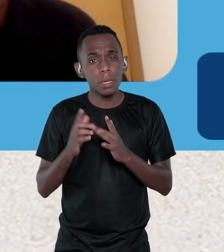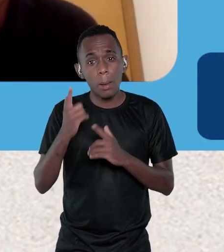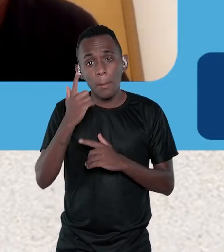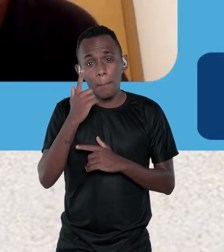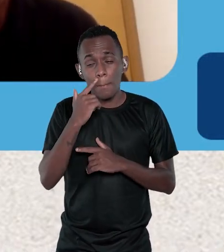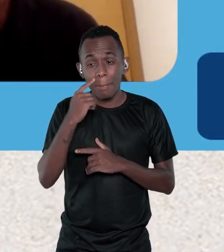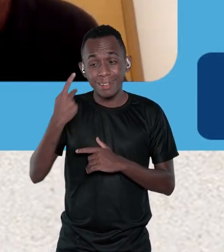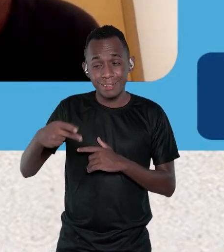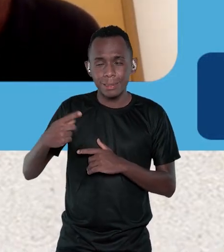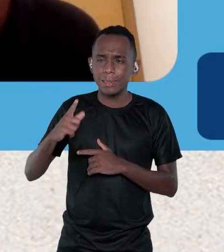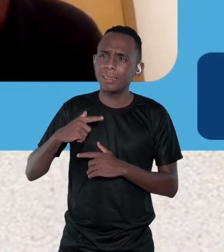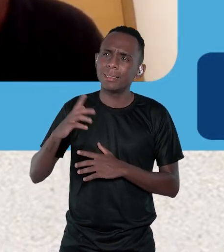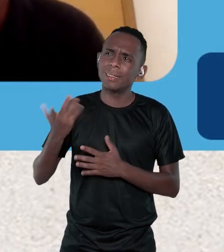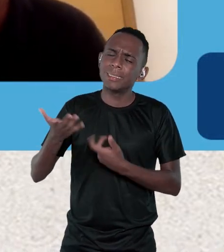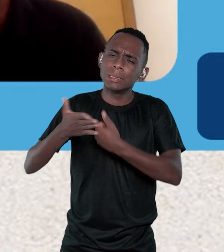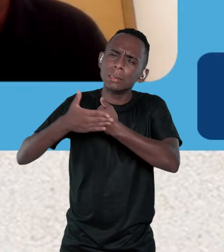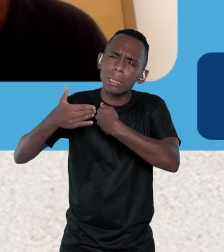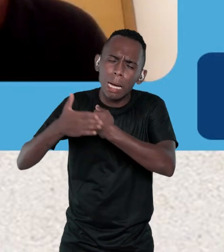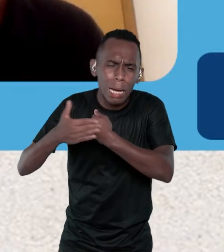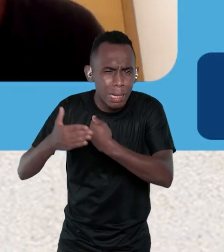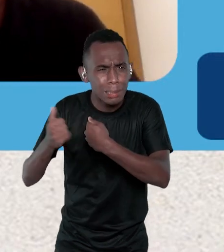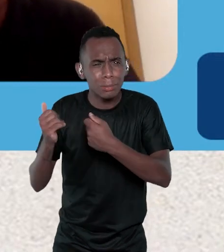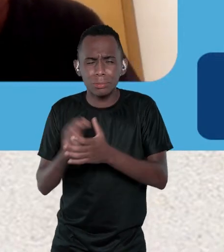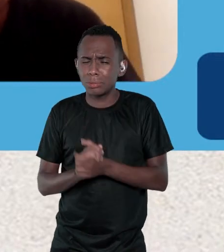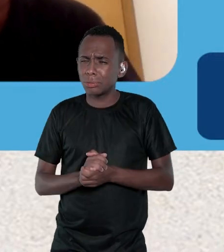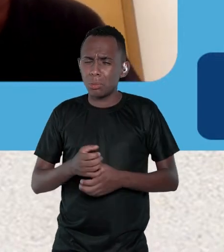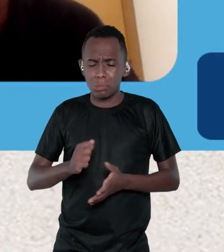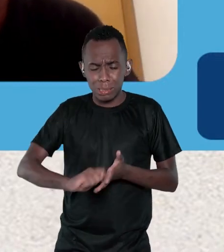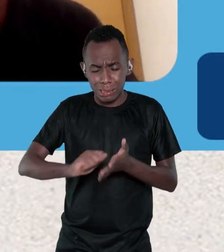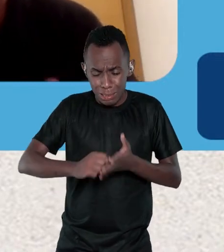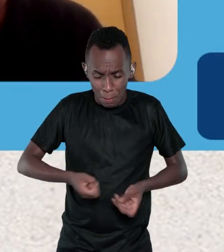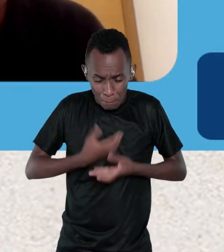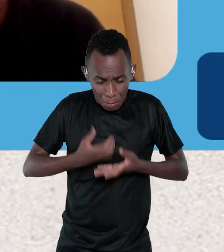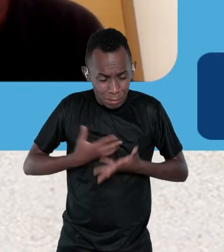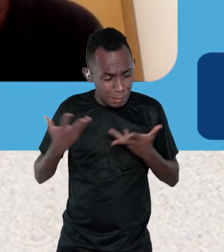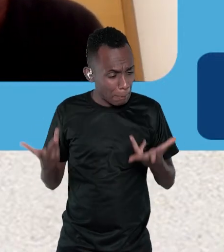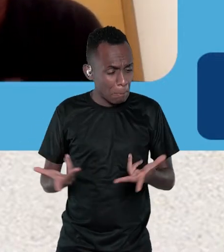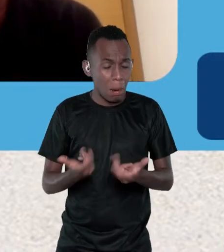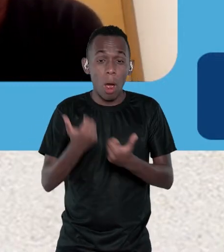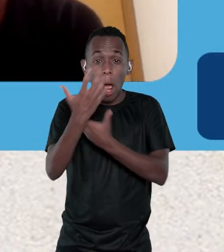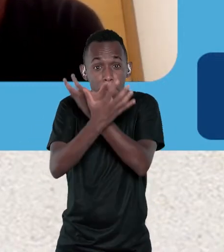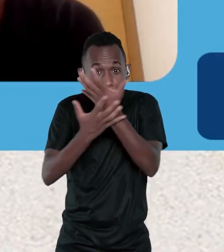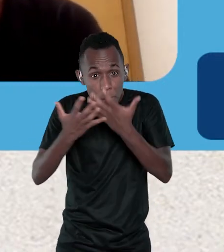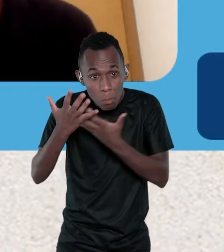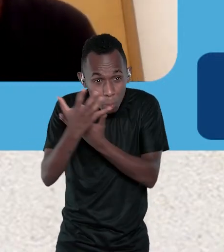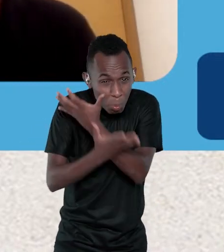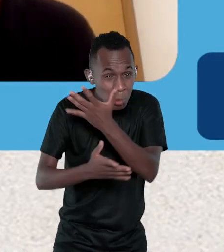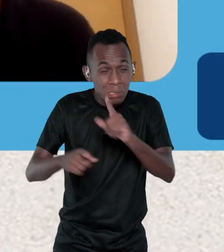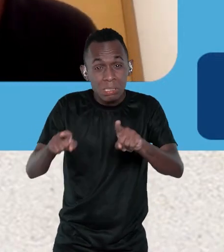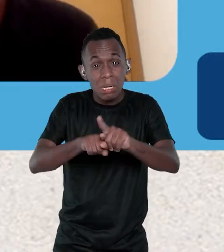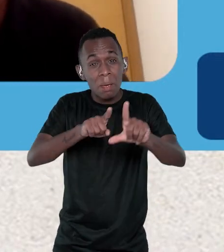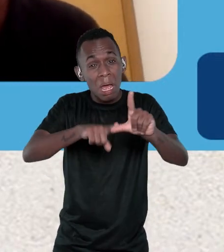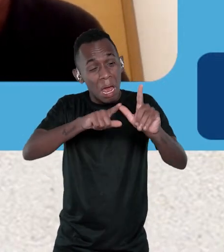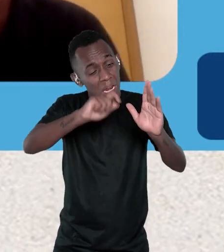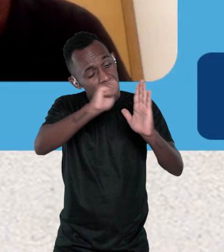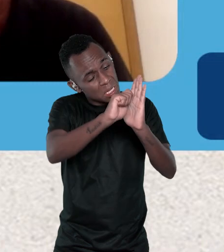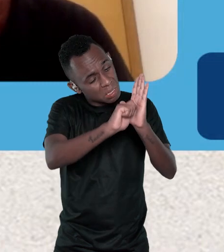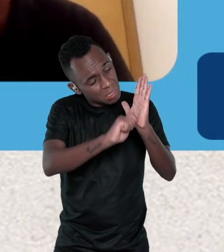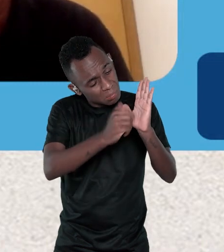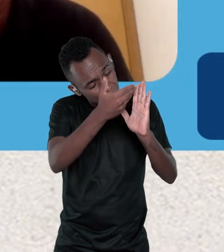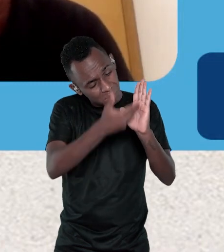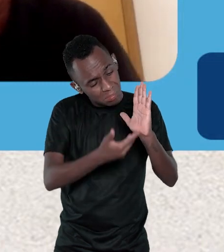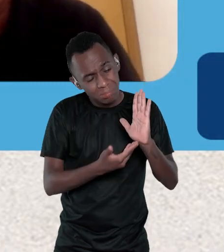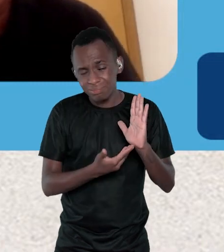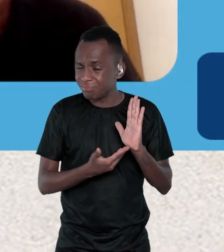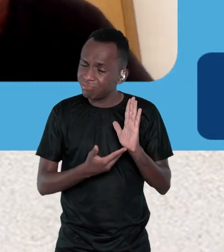era uma pessoa doce, e um poeta magnífico. As músicas dele e as